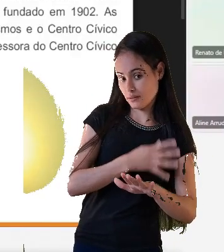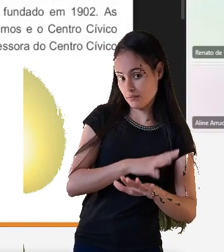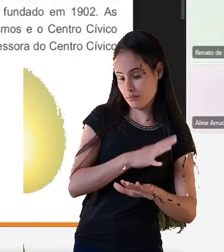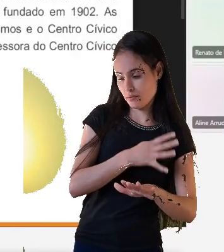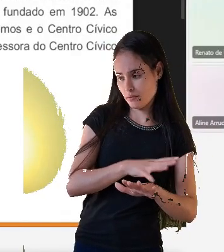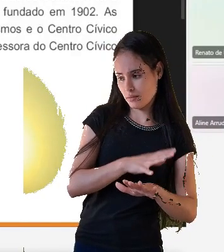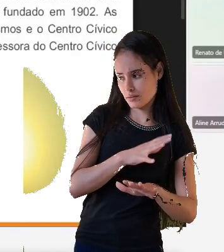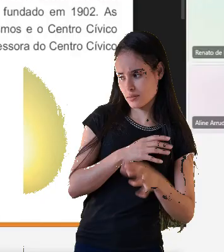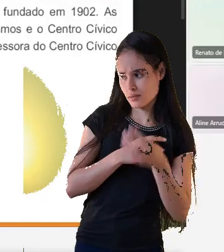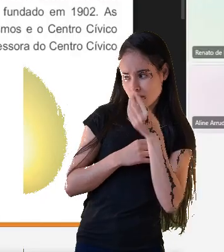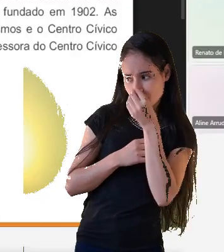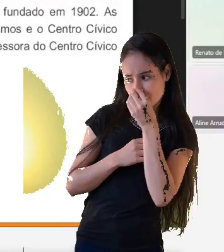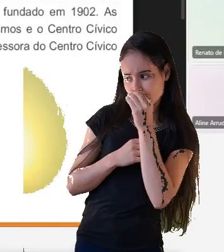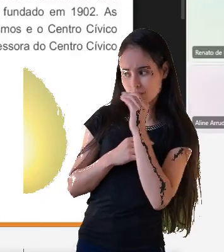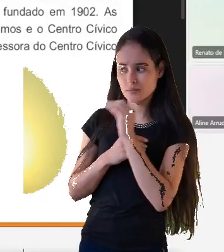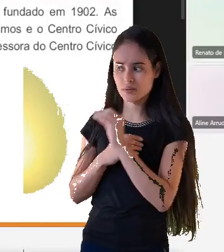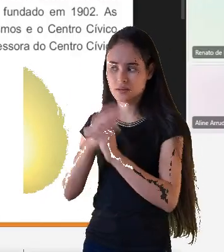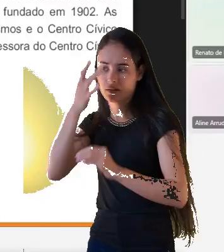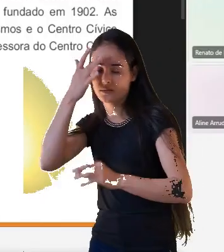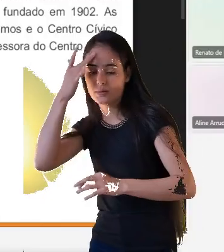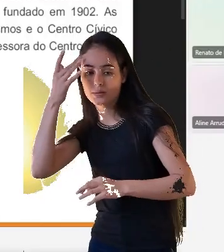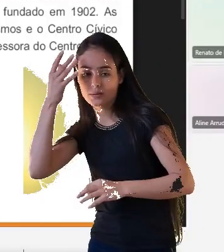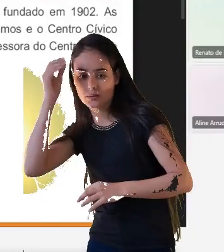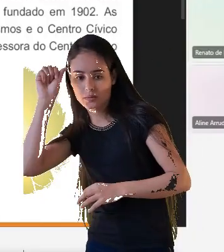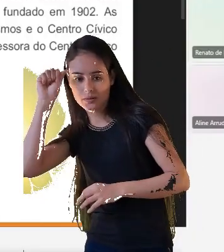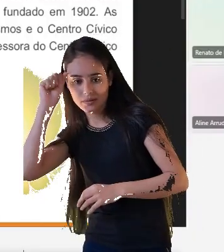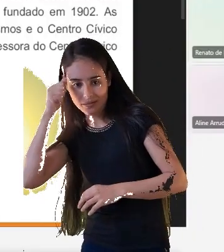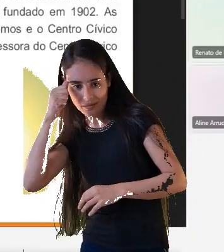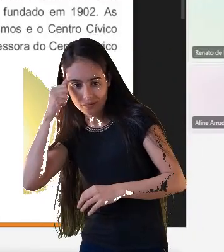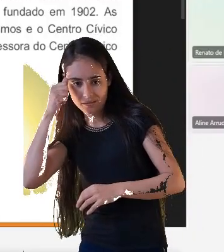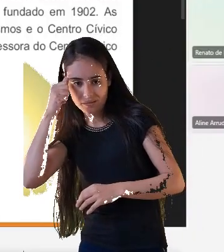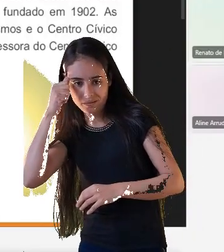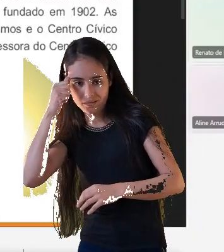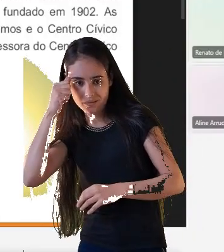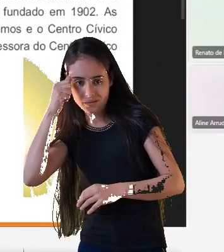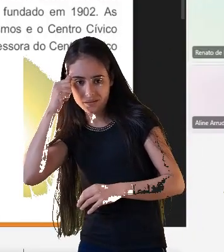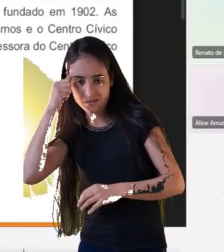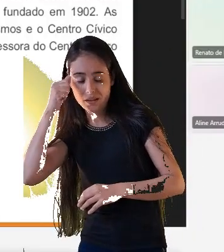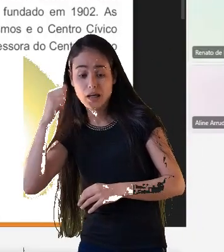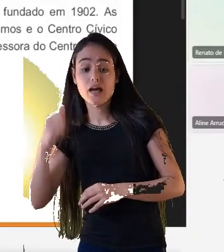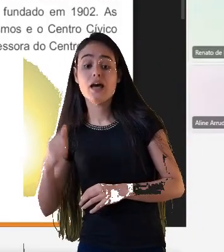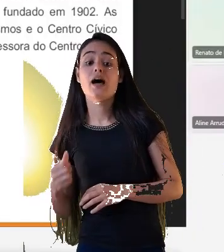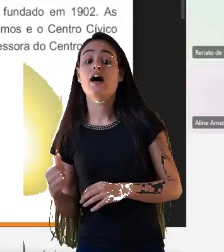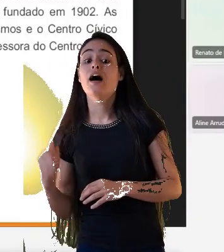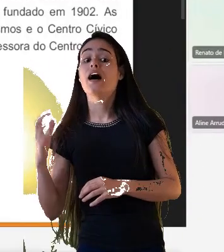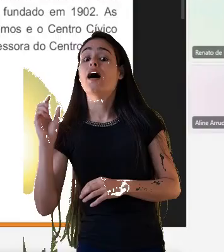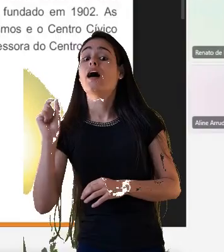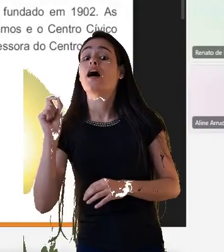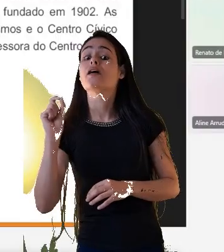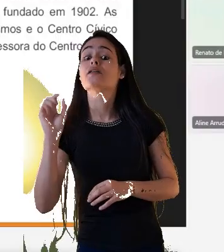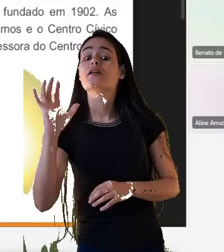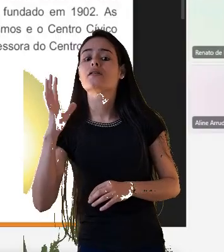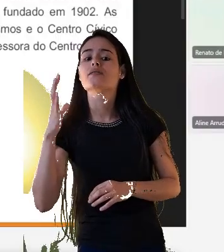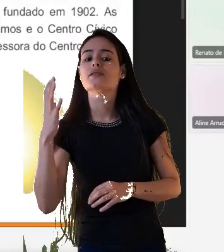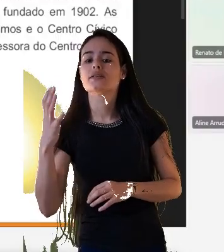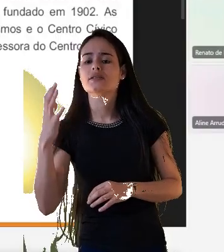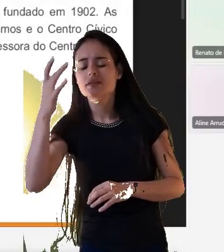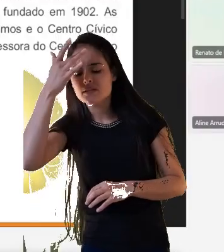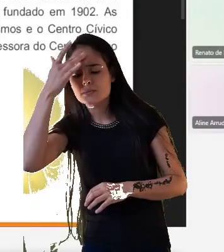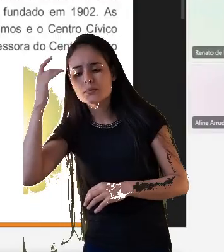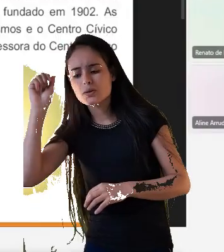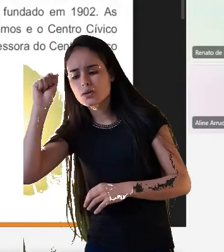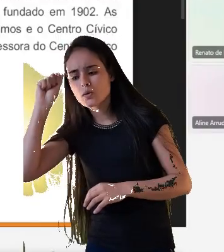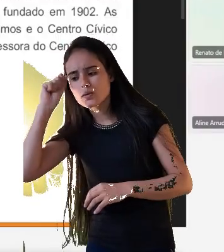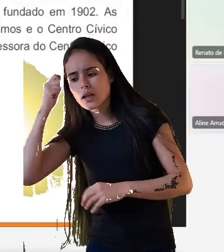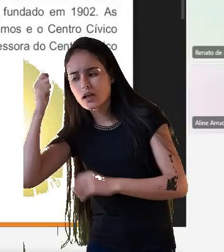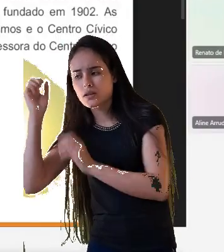porque o Clube dos Brancos não aceitavam pessoas negras, e outra porque as pessoas negras queriam mesmo se